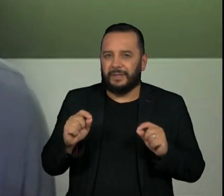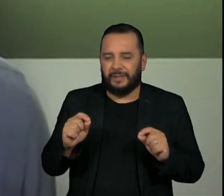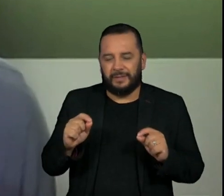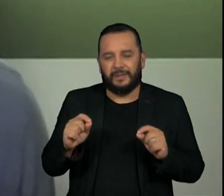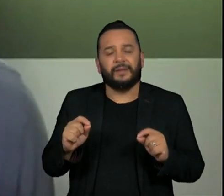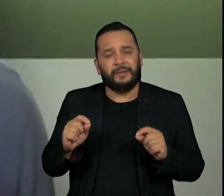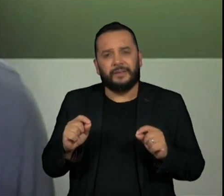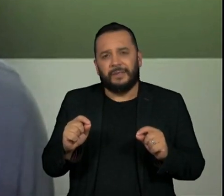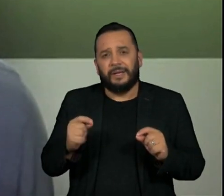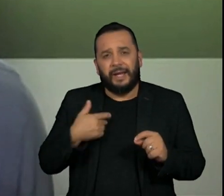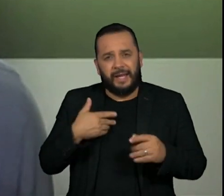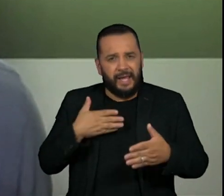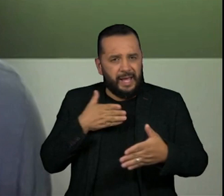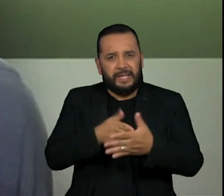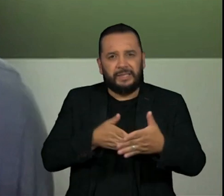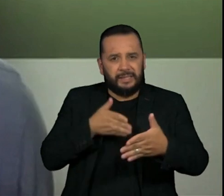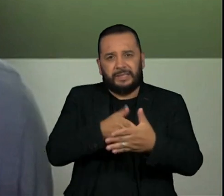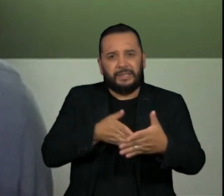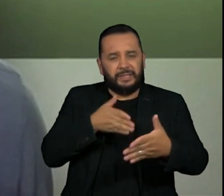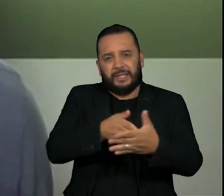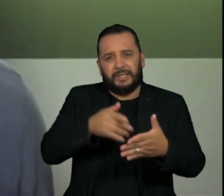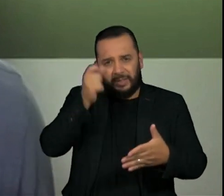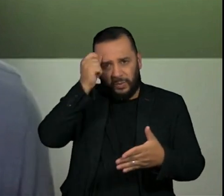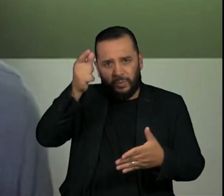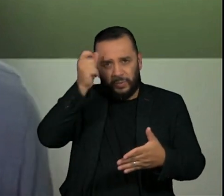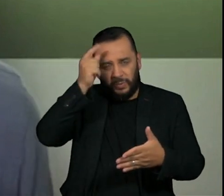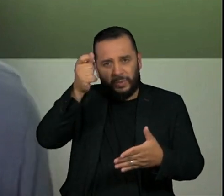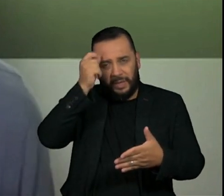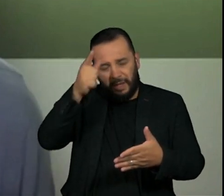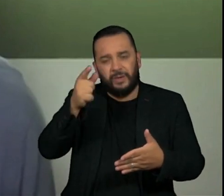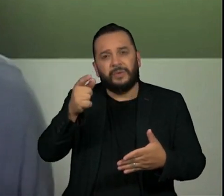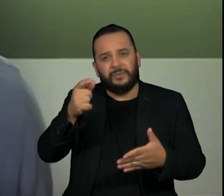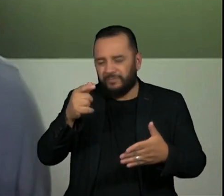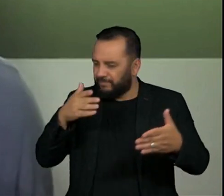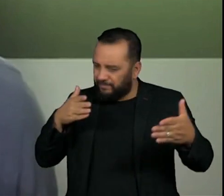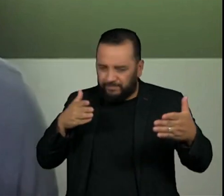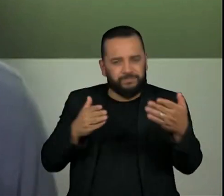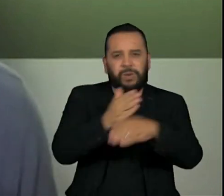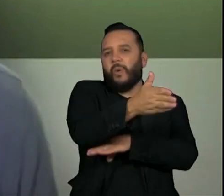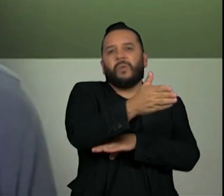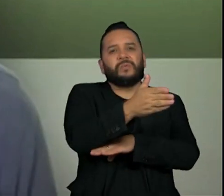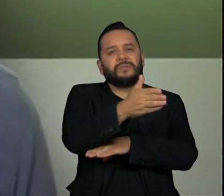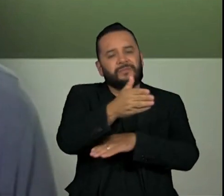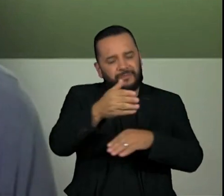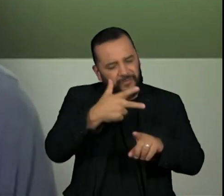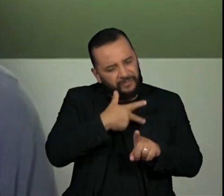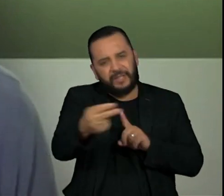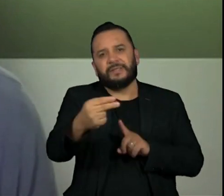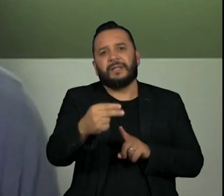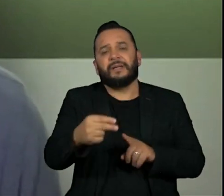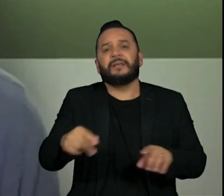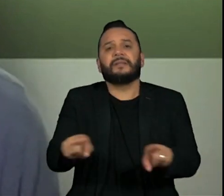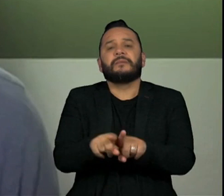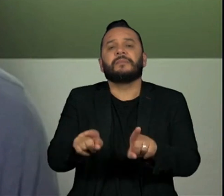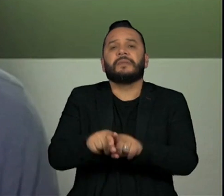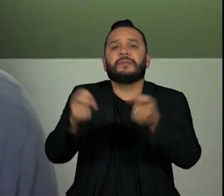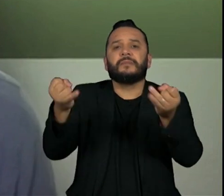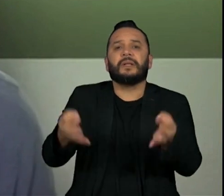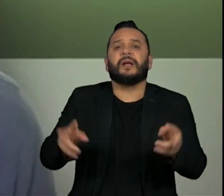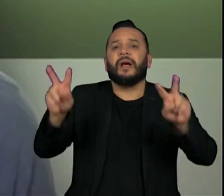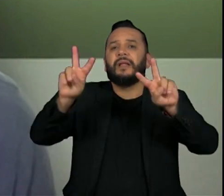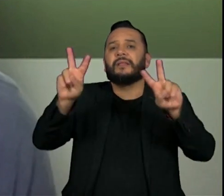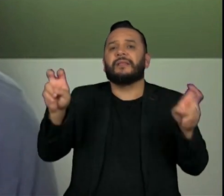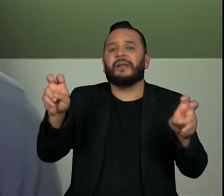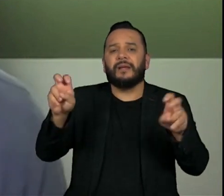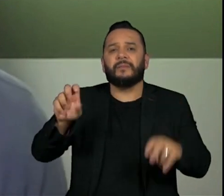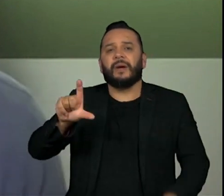uma certa resistência cultural e começar a falar em luto. Particularmente depois da pandemia, muitos de nós